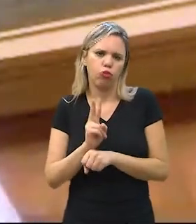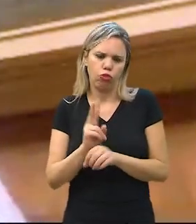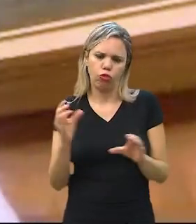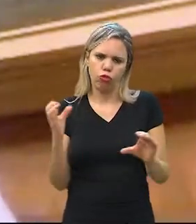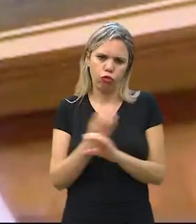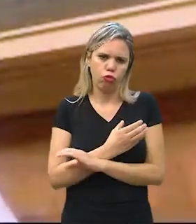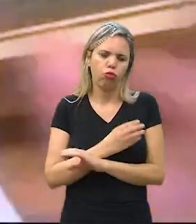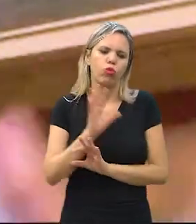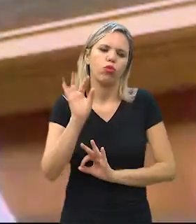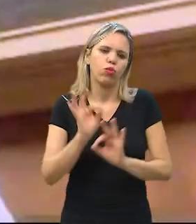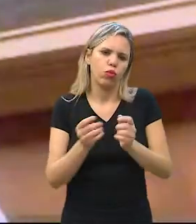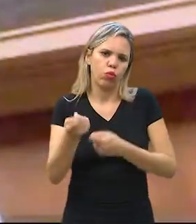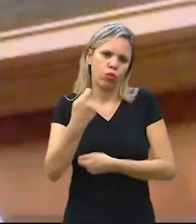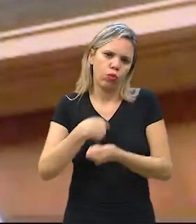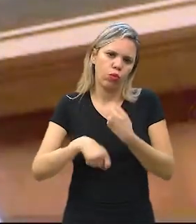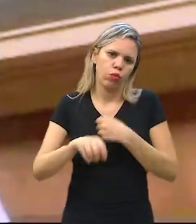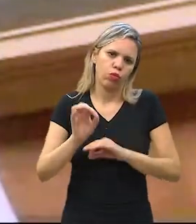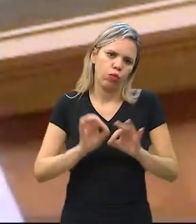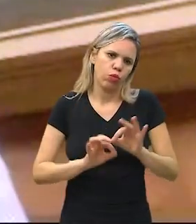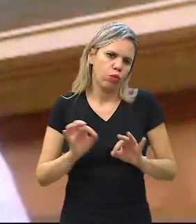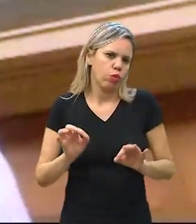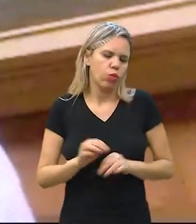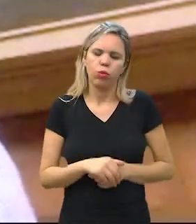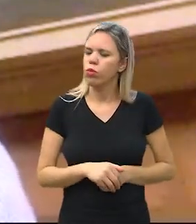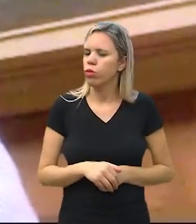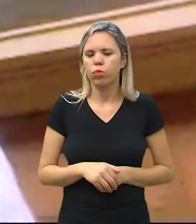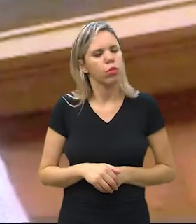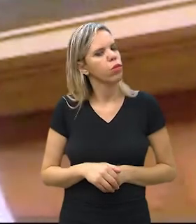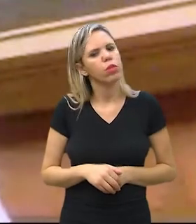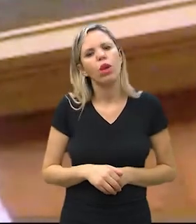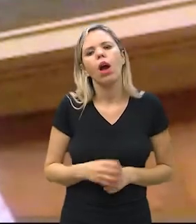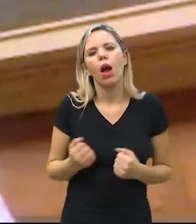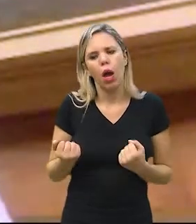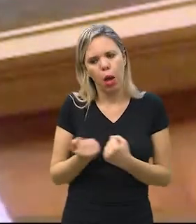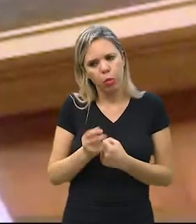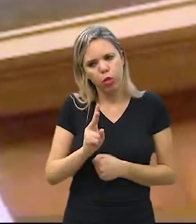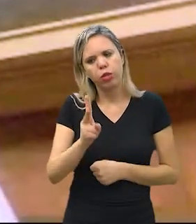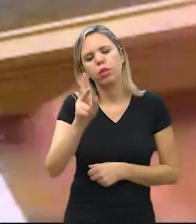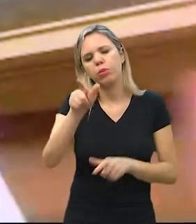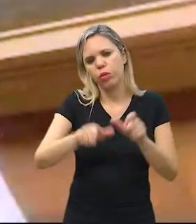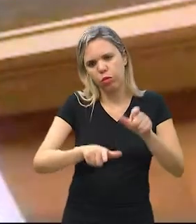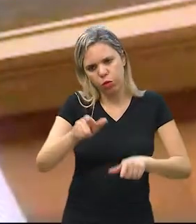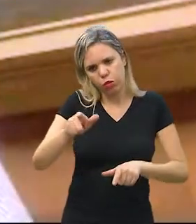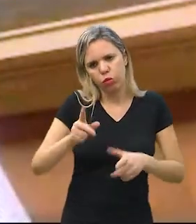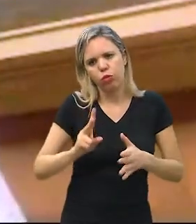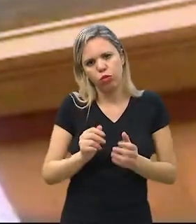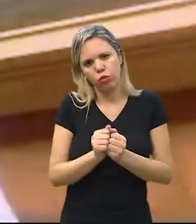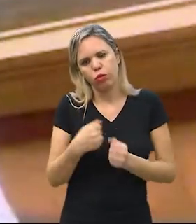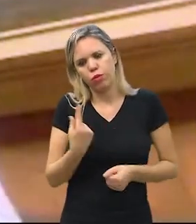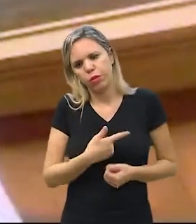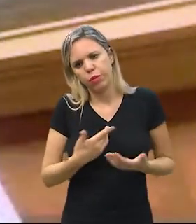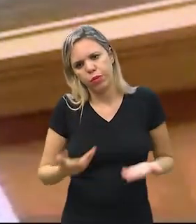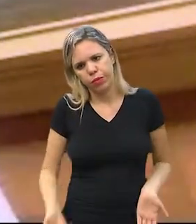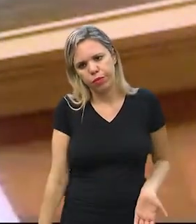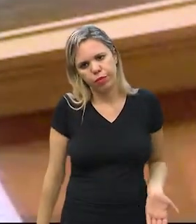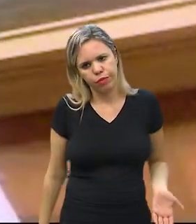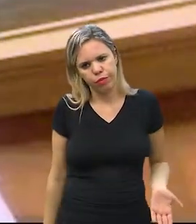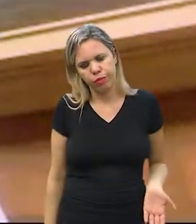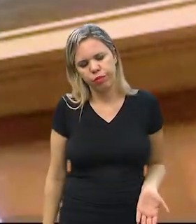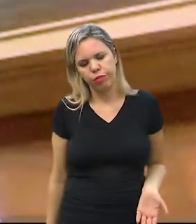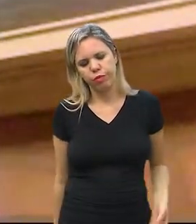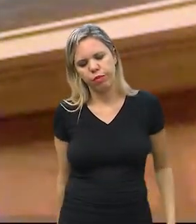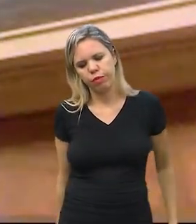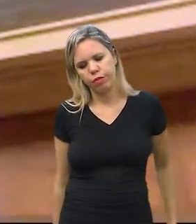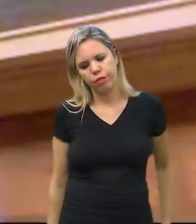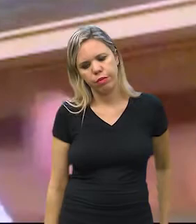né? E como organização a gente não deixou em nenhum momento de apoiar essas pessoas que caminham junto conosco.